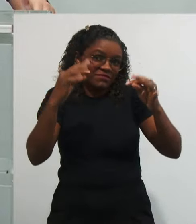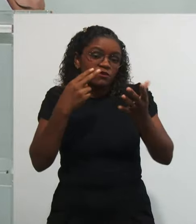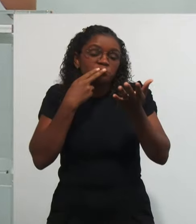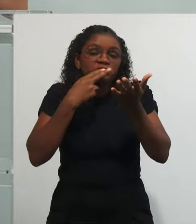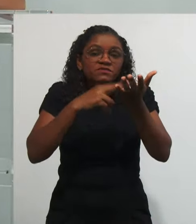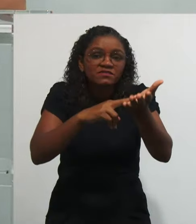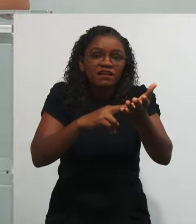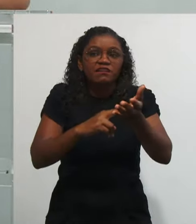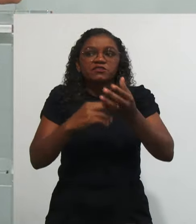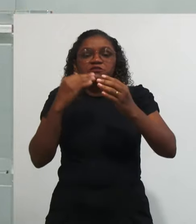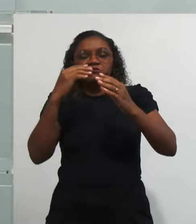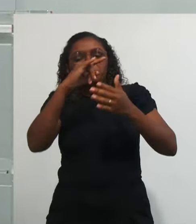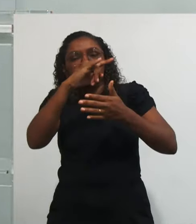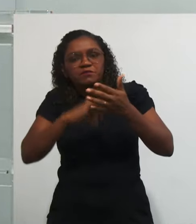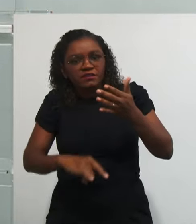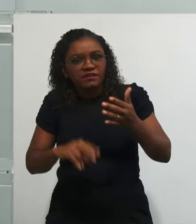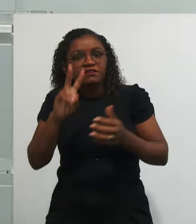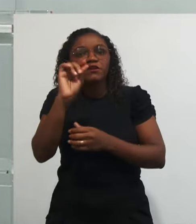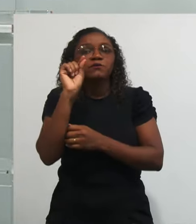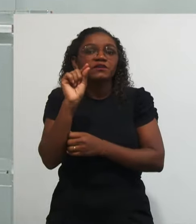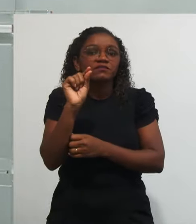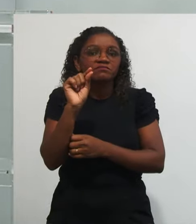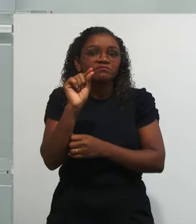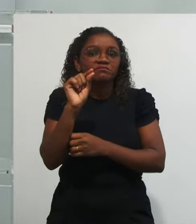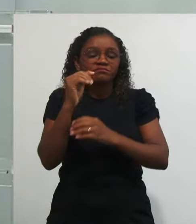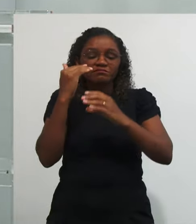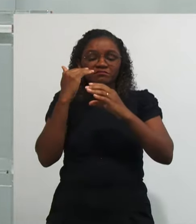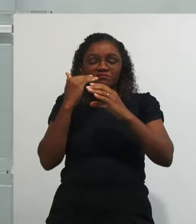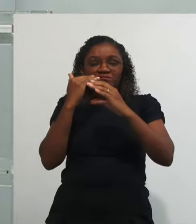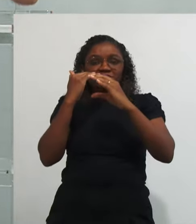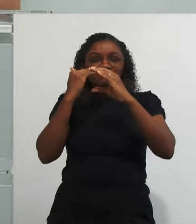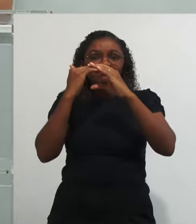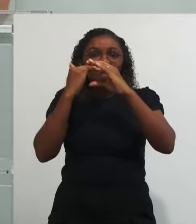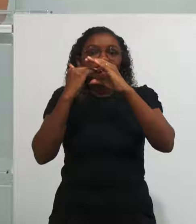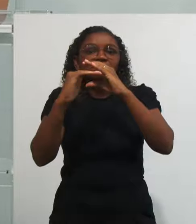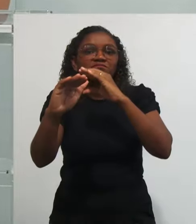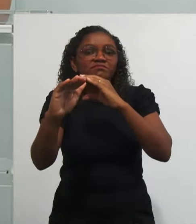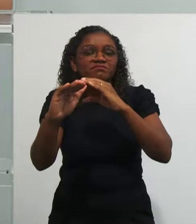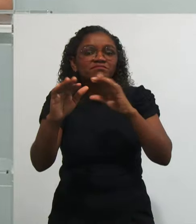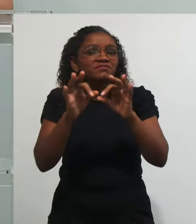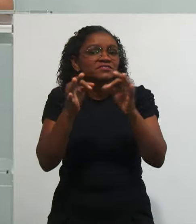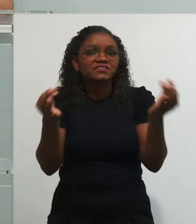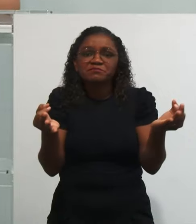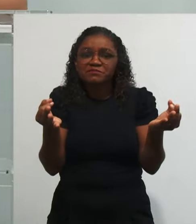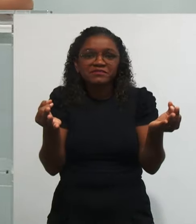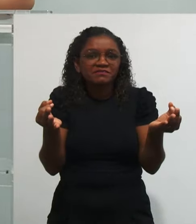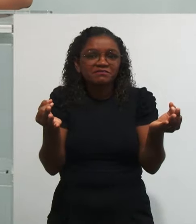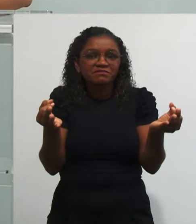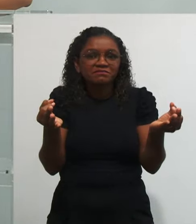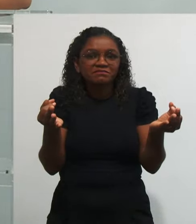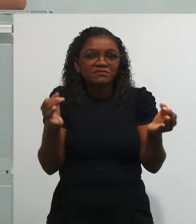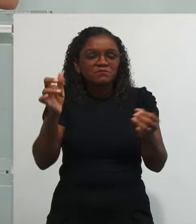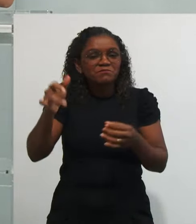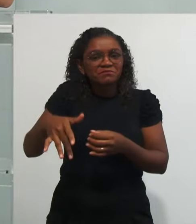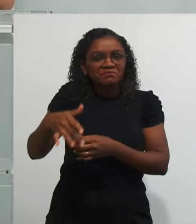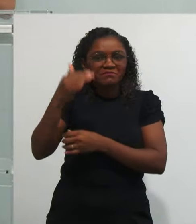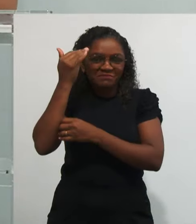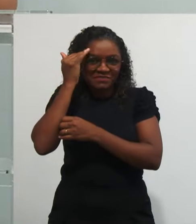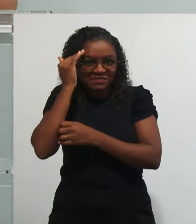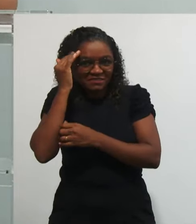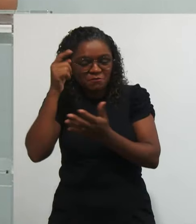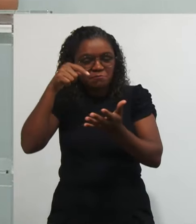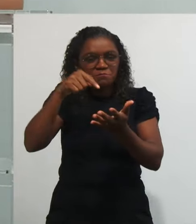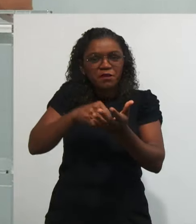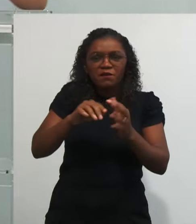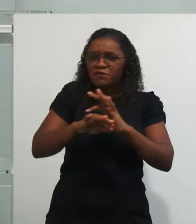documento ele vai e atravessa o outro lado do mundo apenas com um clique um clique no mouse um clique na